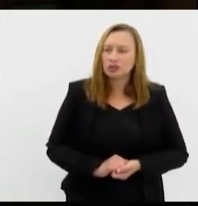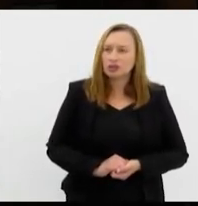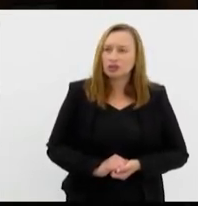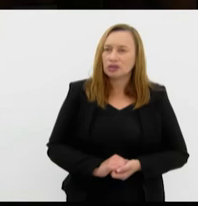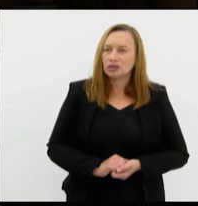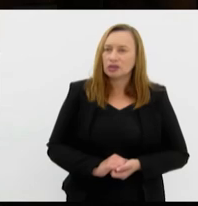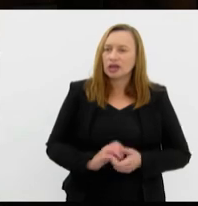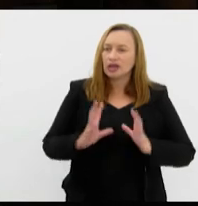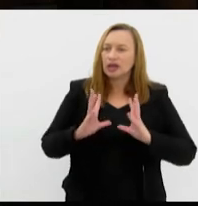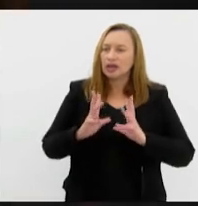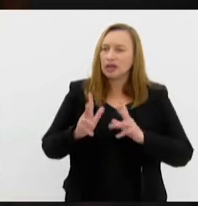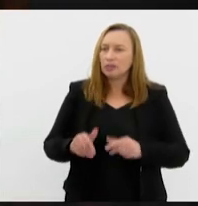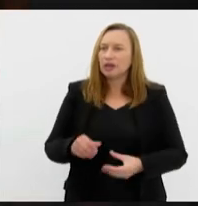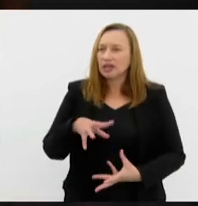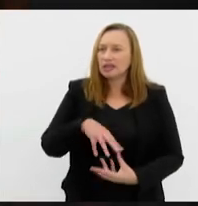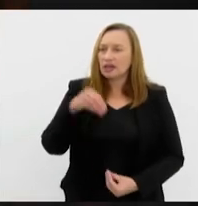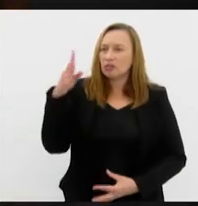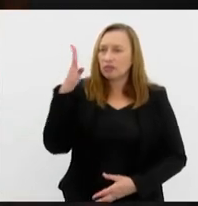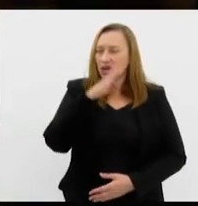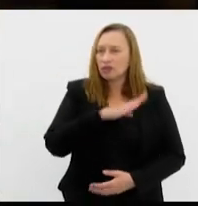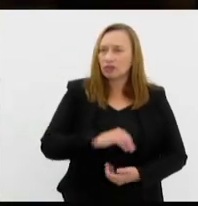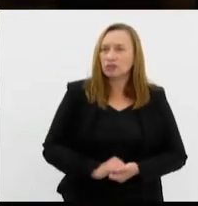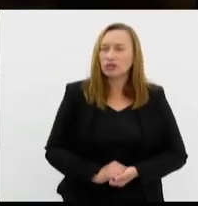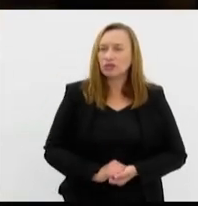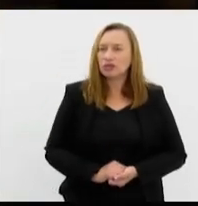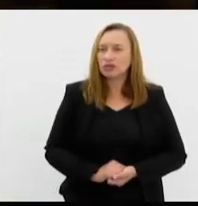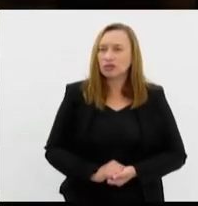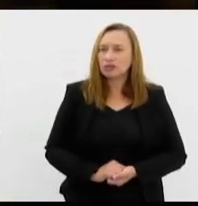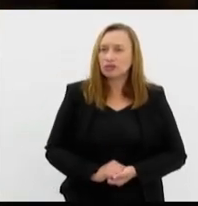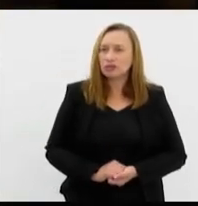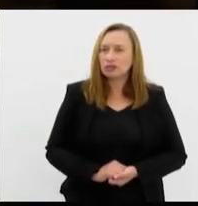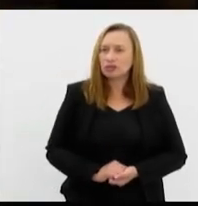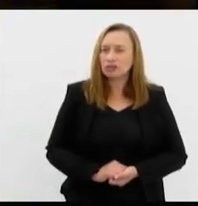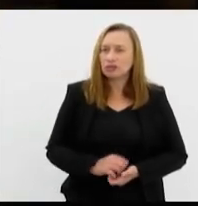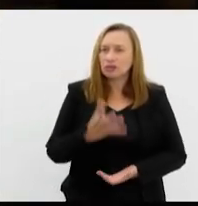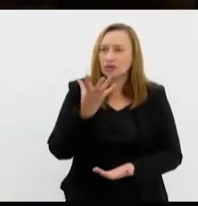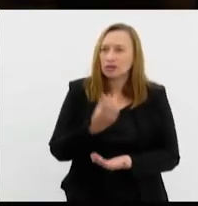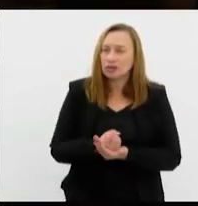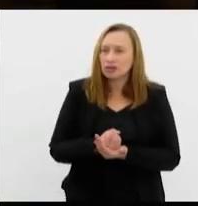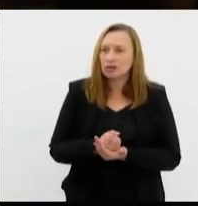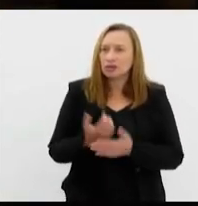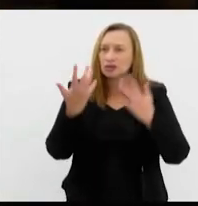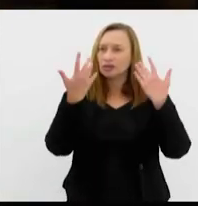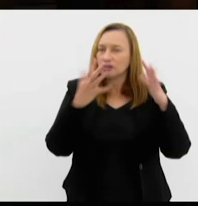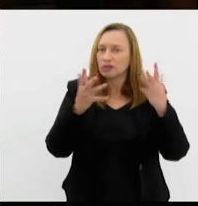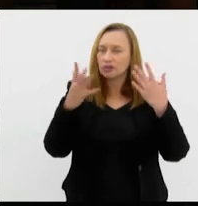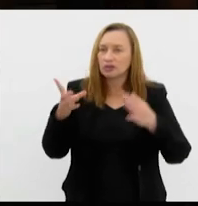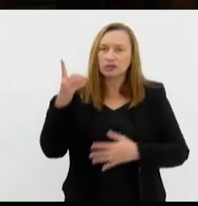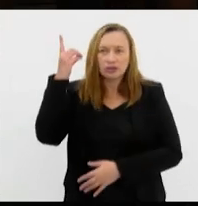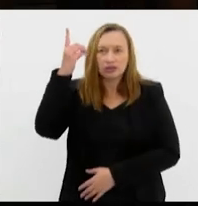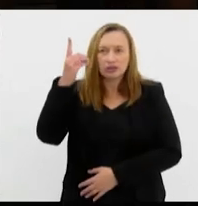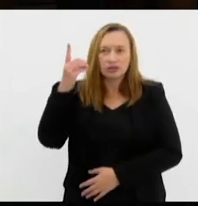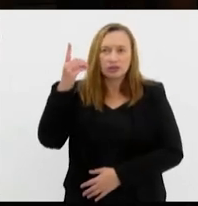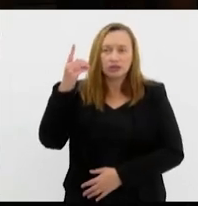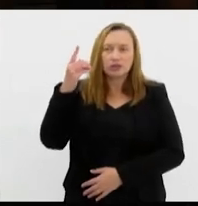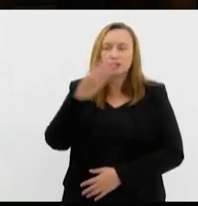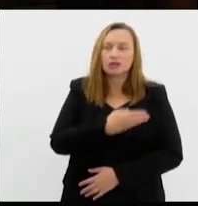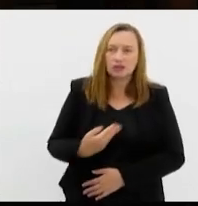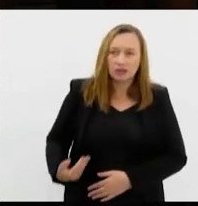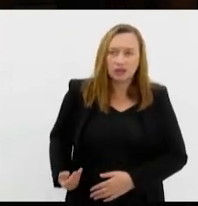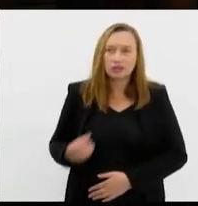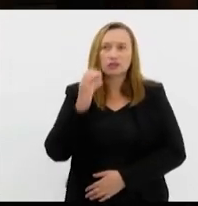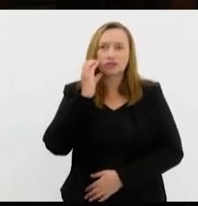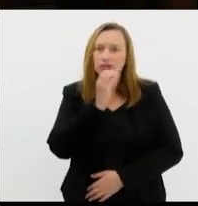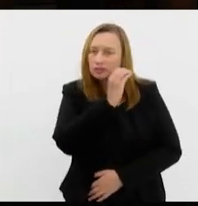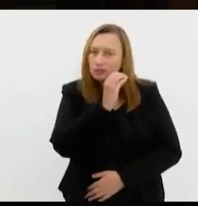almas penadas, não é? Mas então eu deixo o meu registro. Parabéns ao governador Cláudio Castro pela segurança que deu,